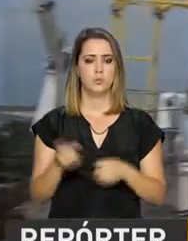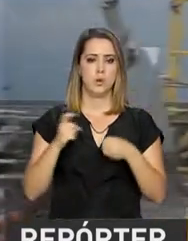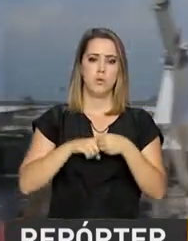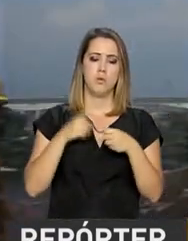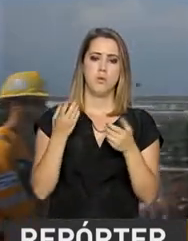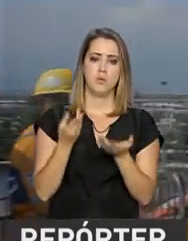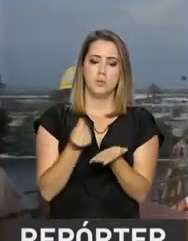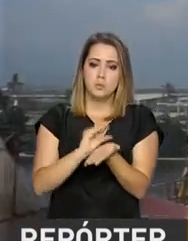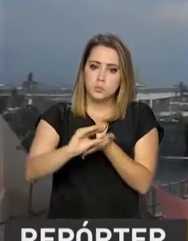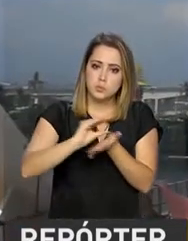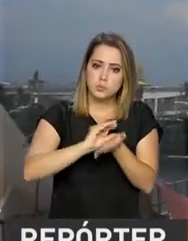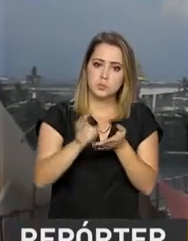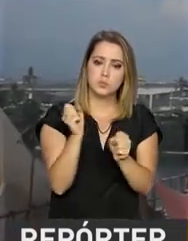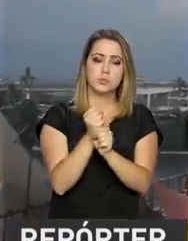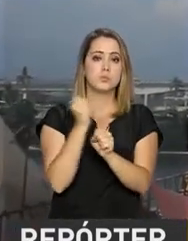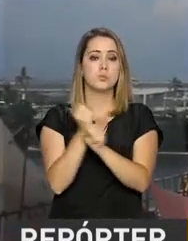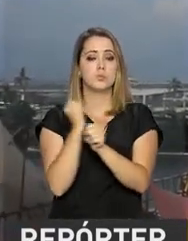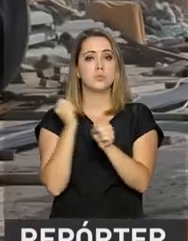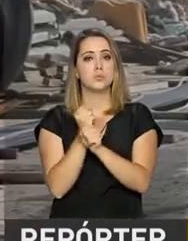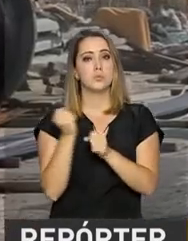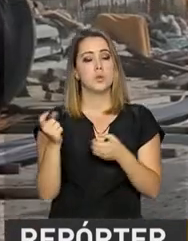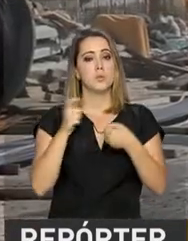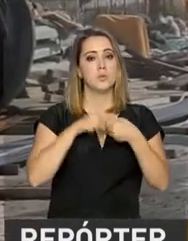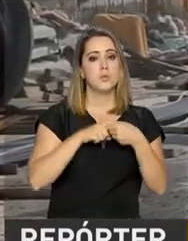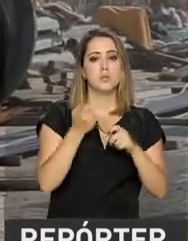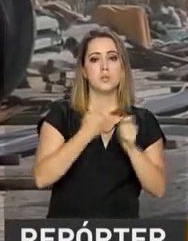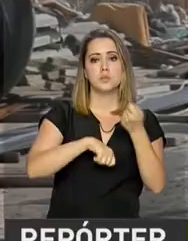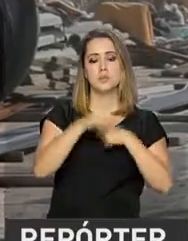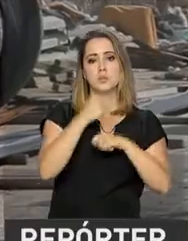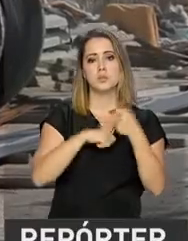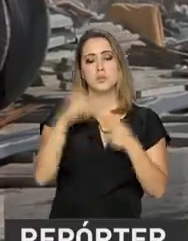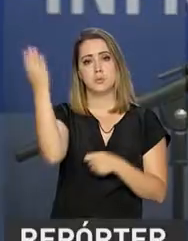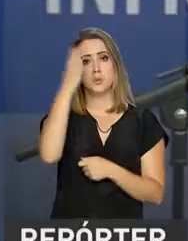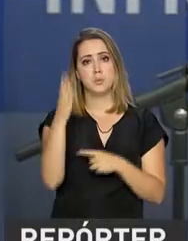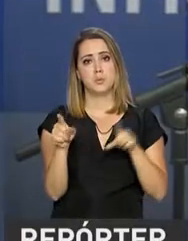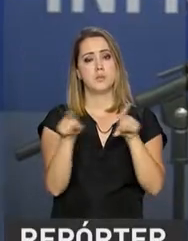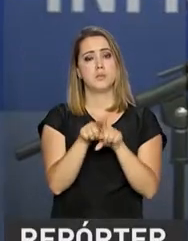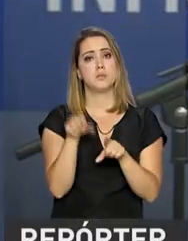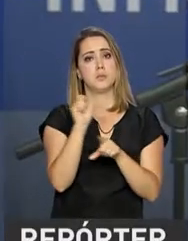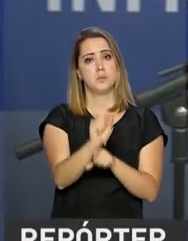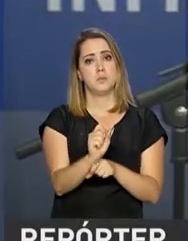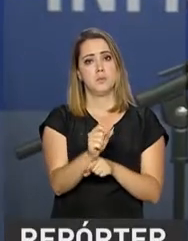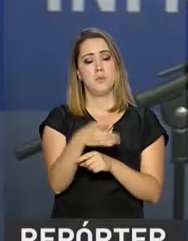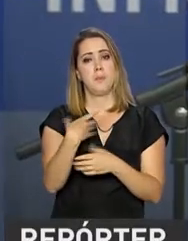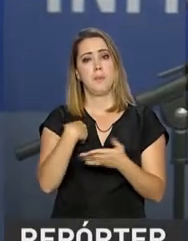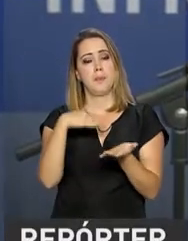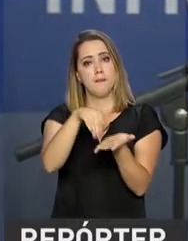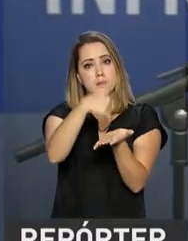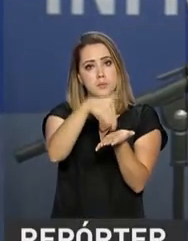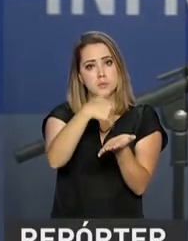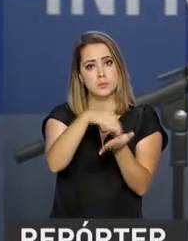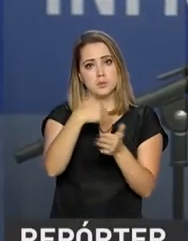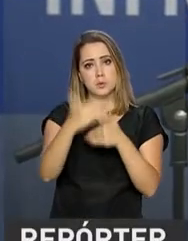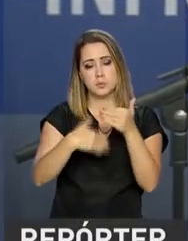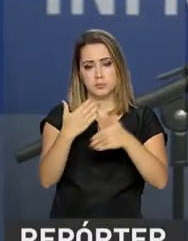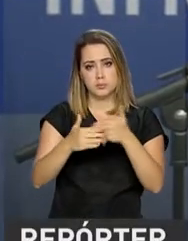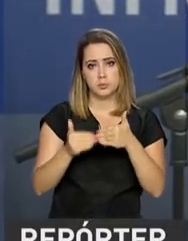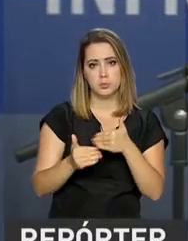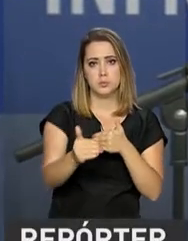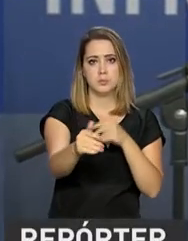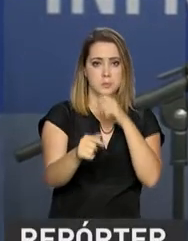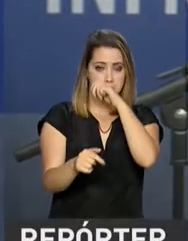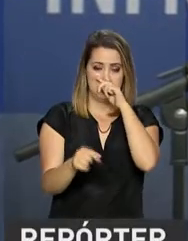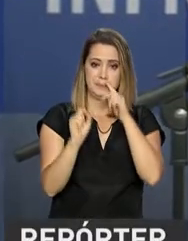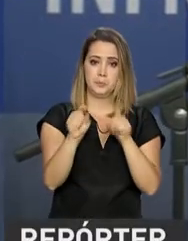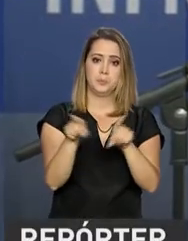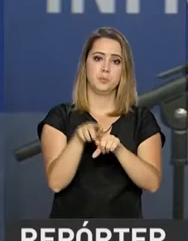retomar os investimentos em infraestrutura para a recuperação da economia brasileira. Para o secretário de Desenvolvimento da Infraestrutura do Ministério